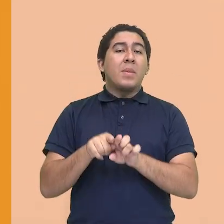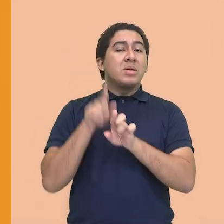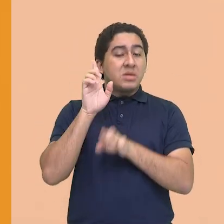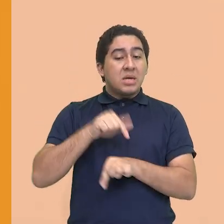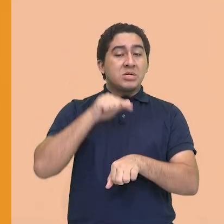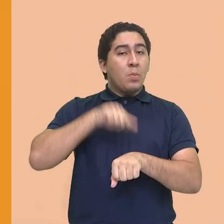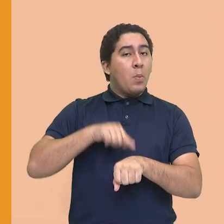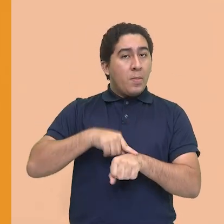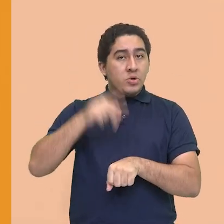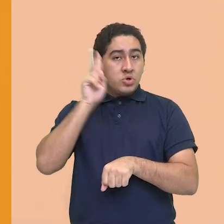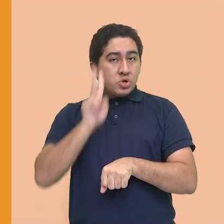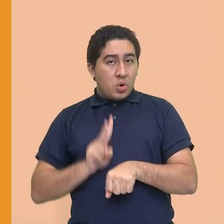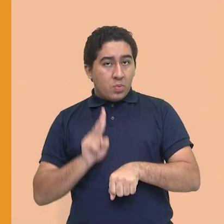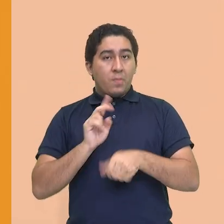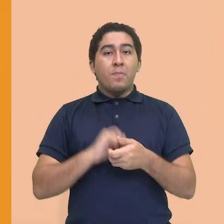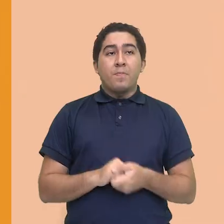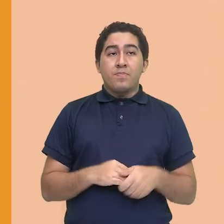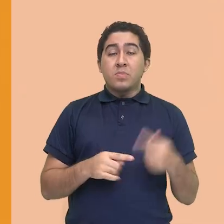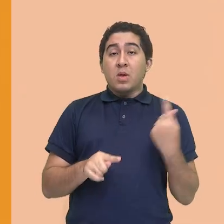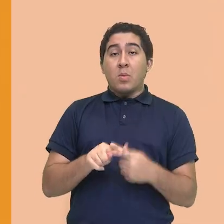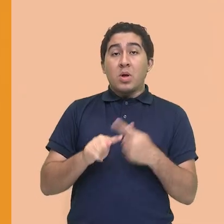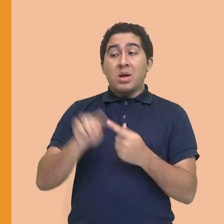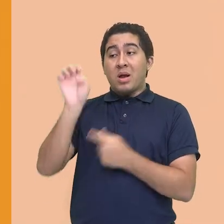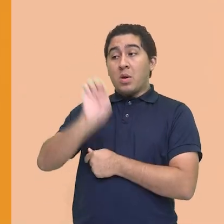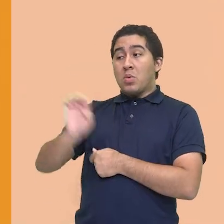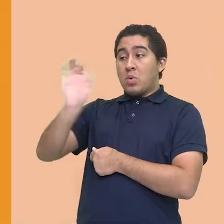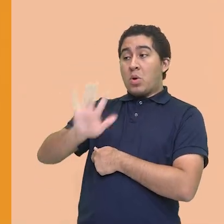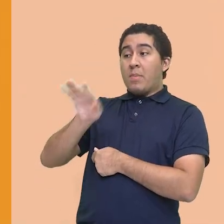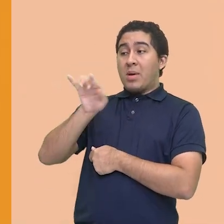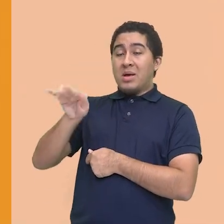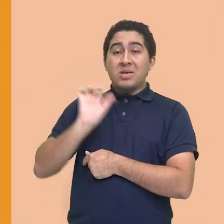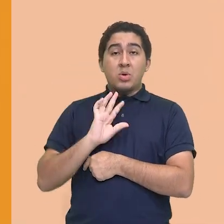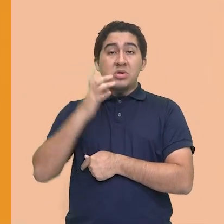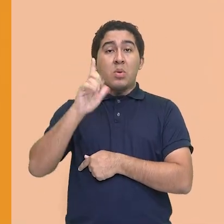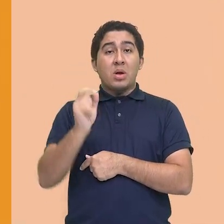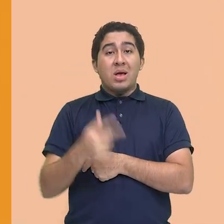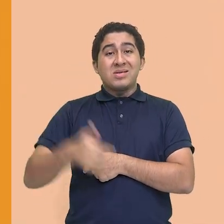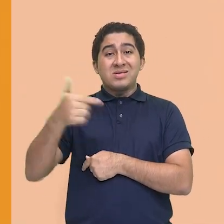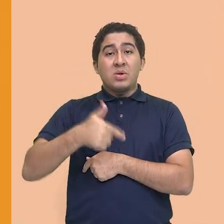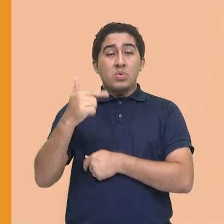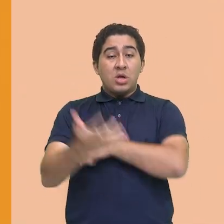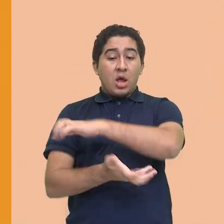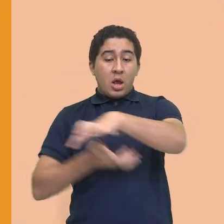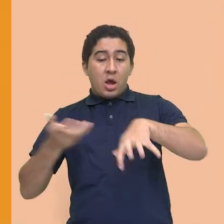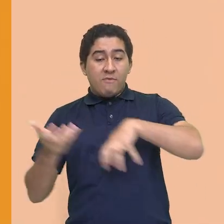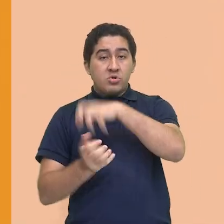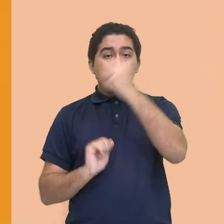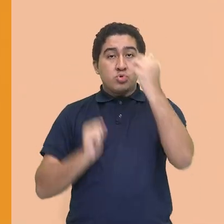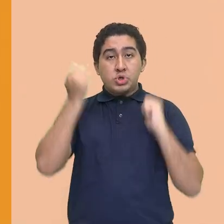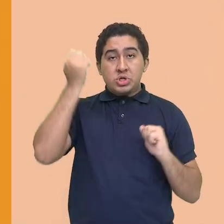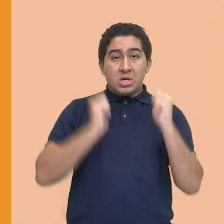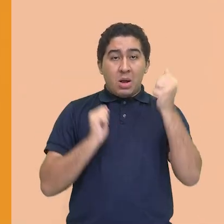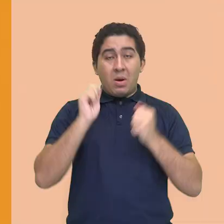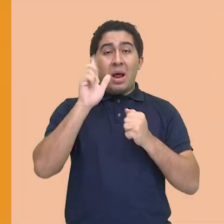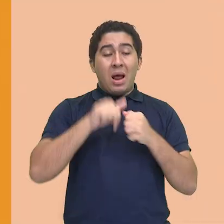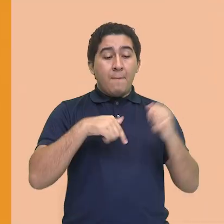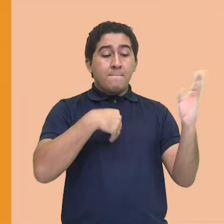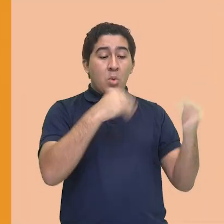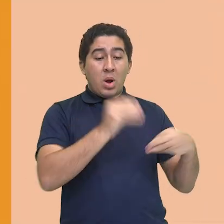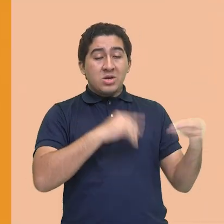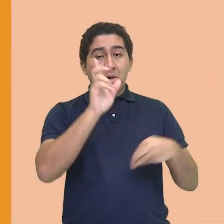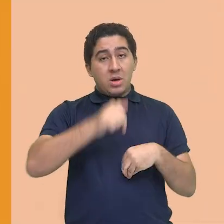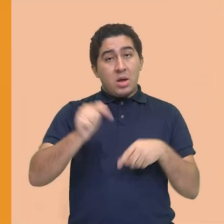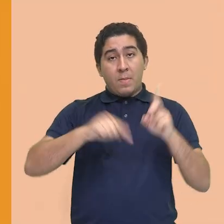naquele momento histórico? Porque justamente na Europa estava ocorrendo a segunda revolução industrial e a borracha era uma matéria-prima